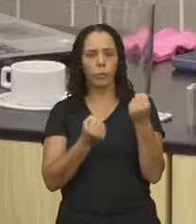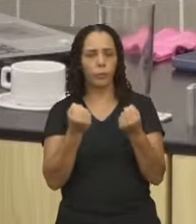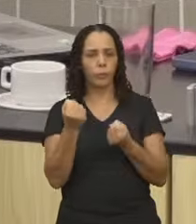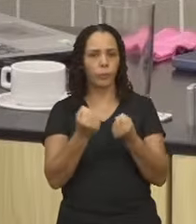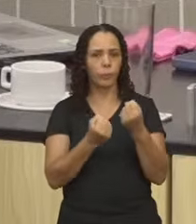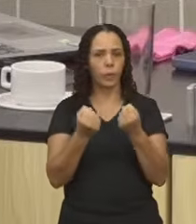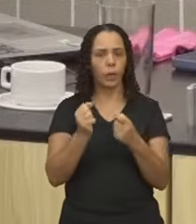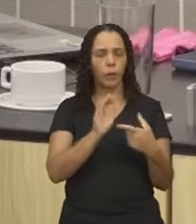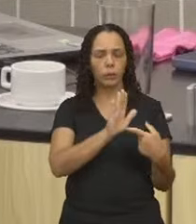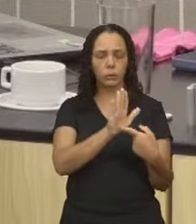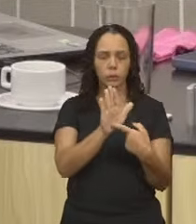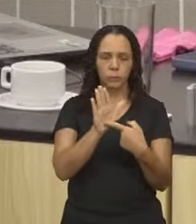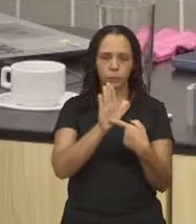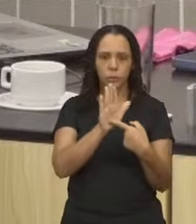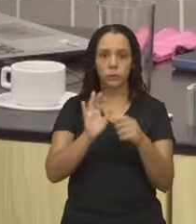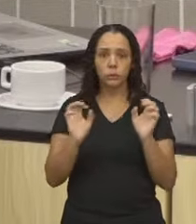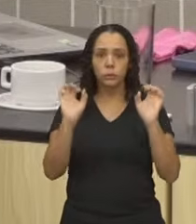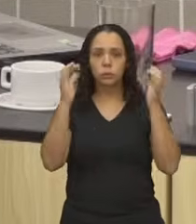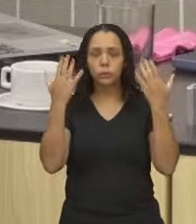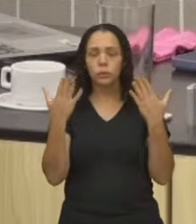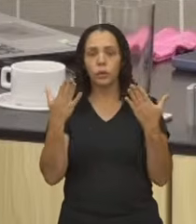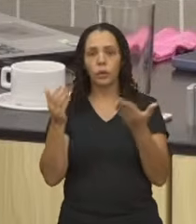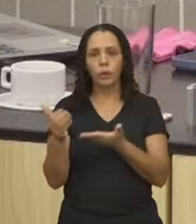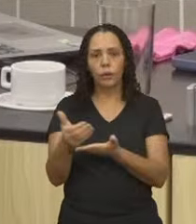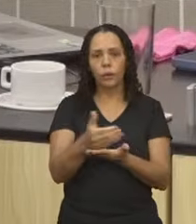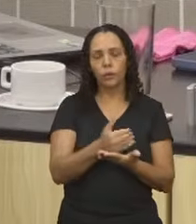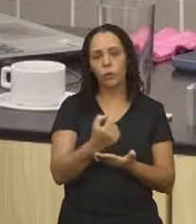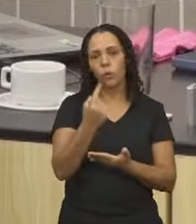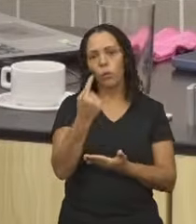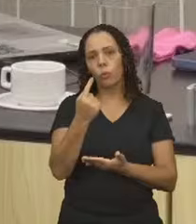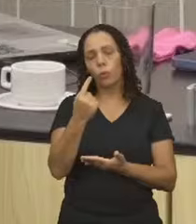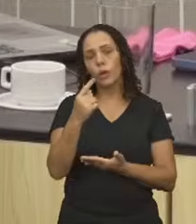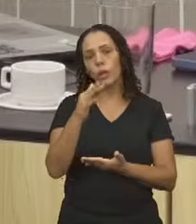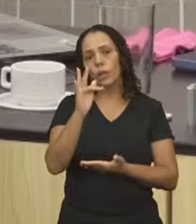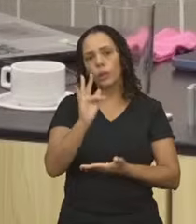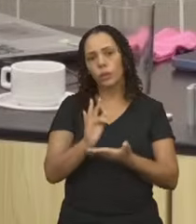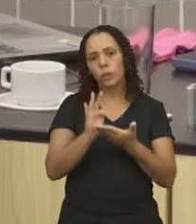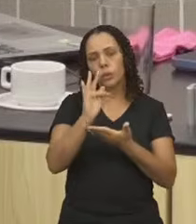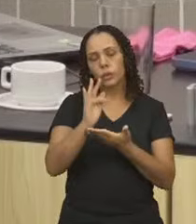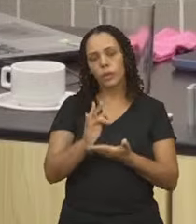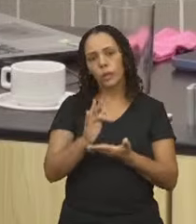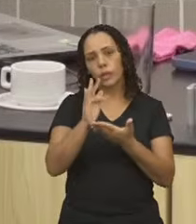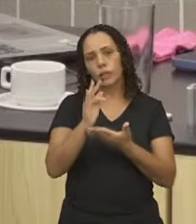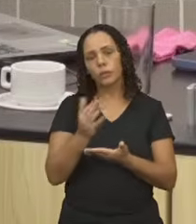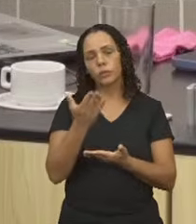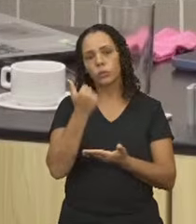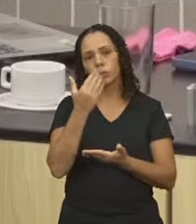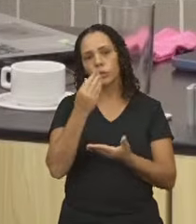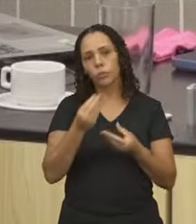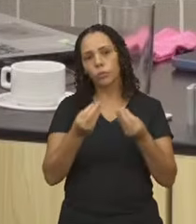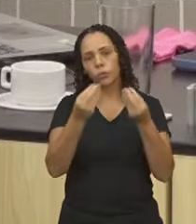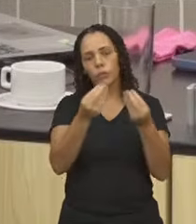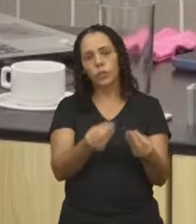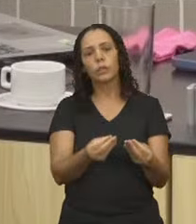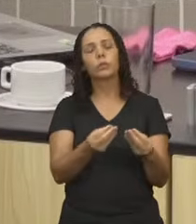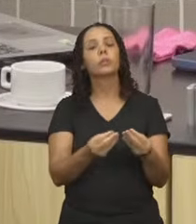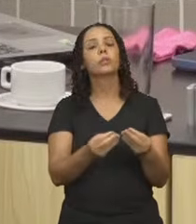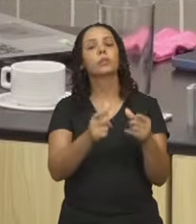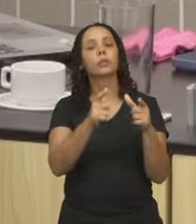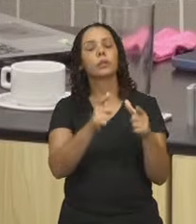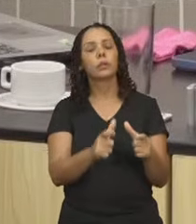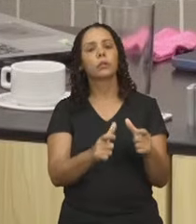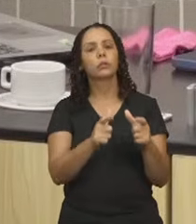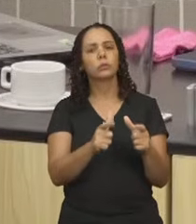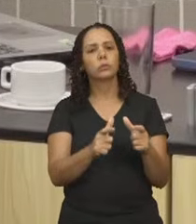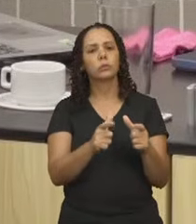a exposição. O evento arrecadou 1 tonelada de alimentos para a doação ao lar Frederico Ozenan,